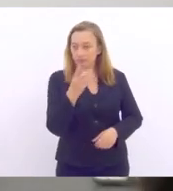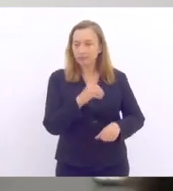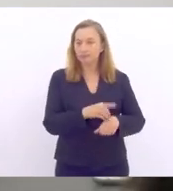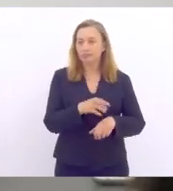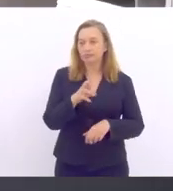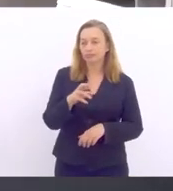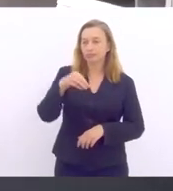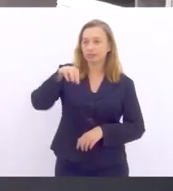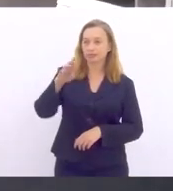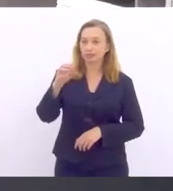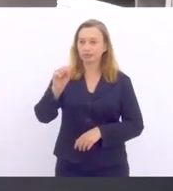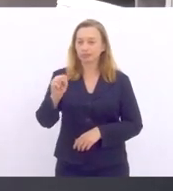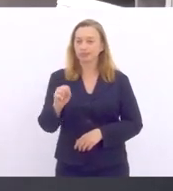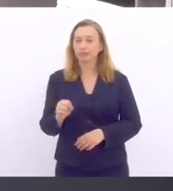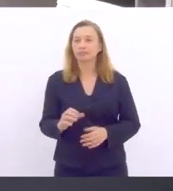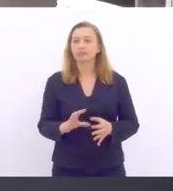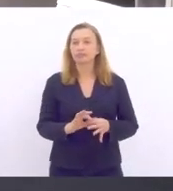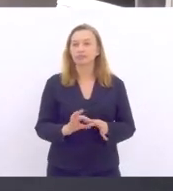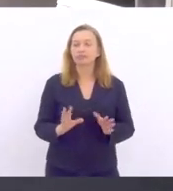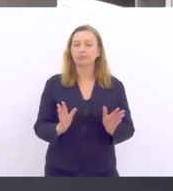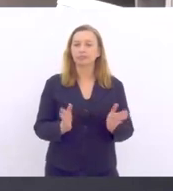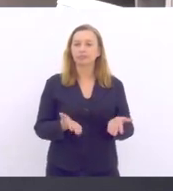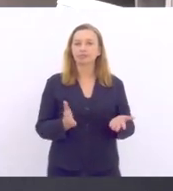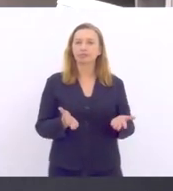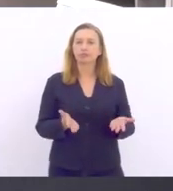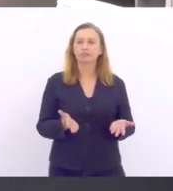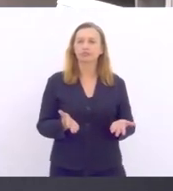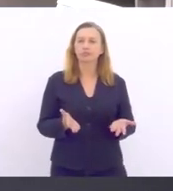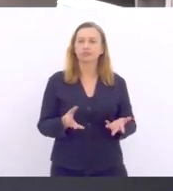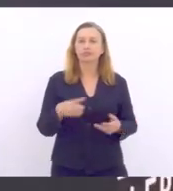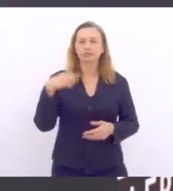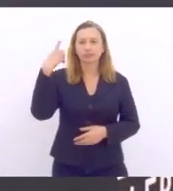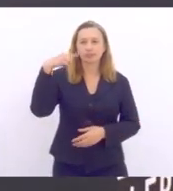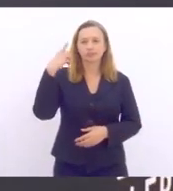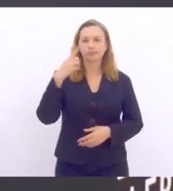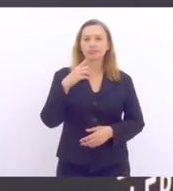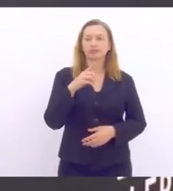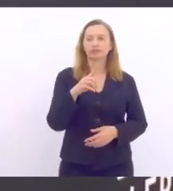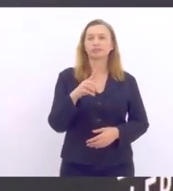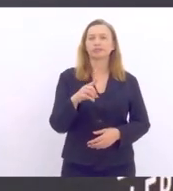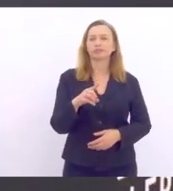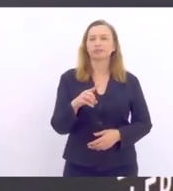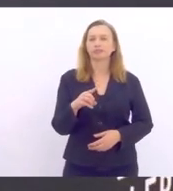Marcos. Eu passo a palavra agora para o advogado Adir Damu,